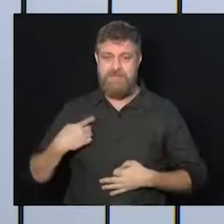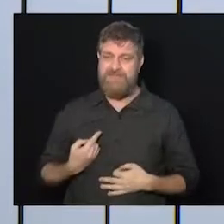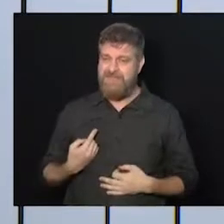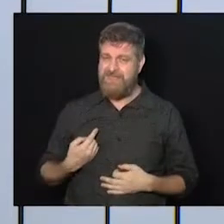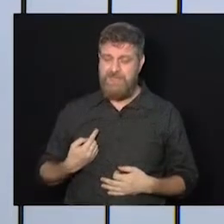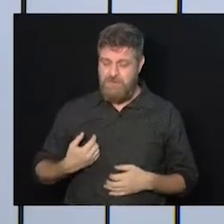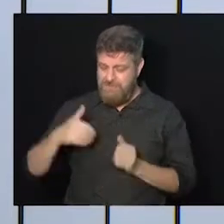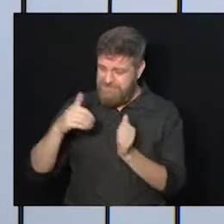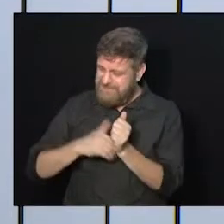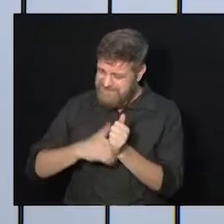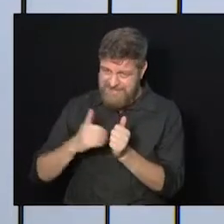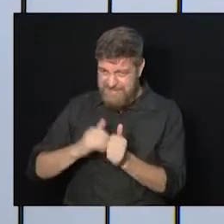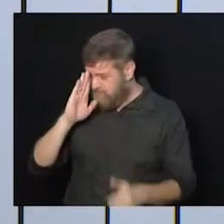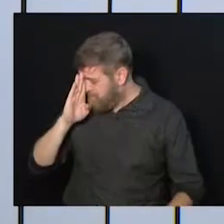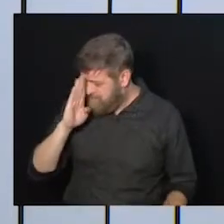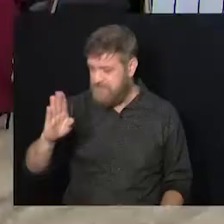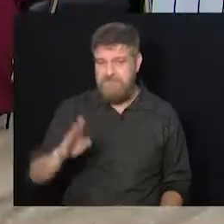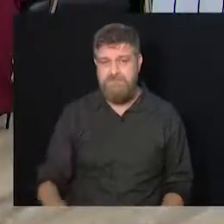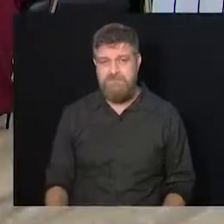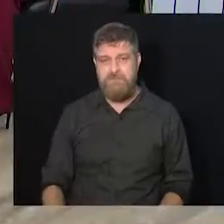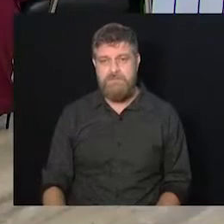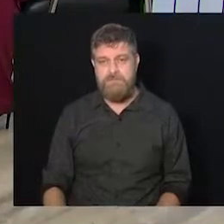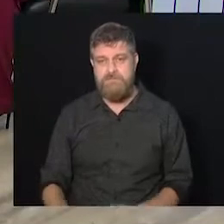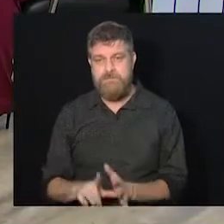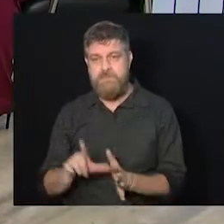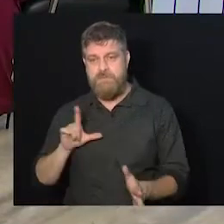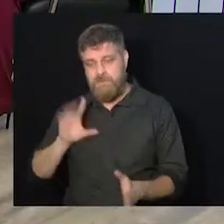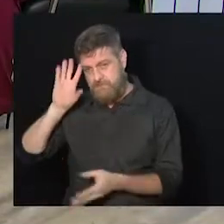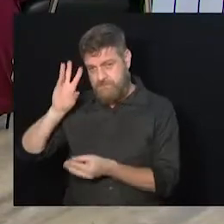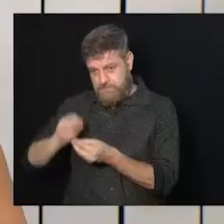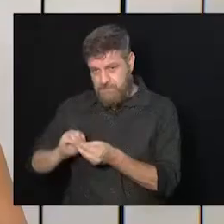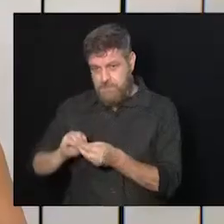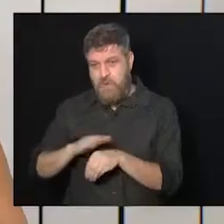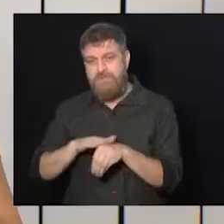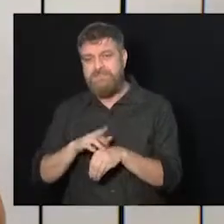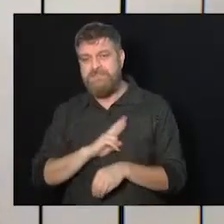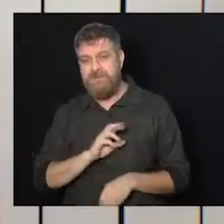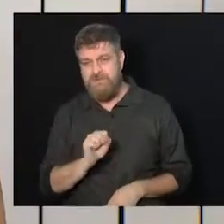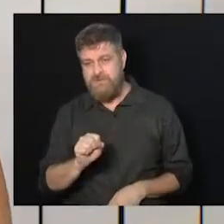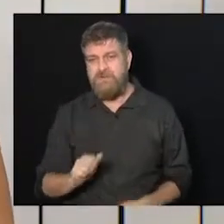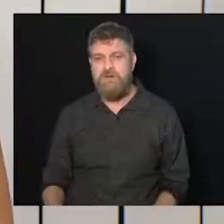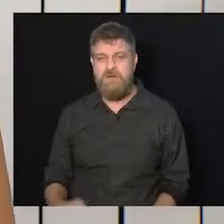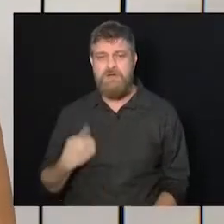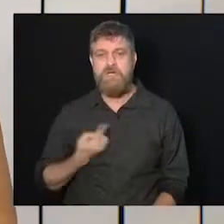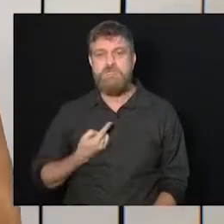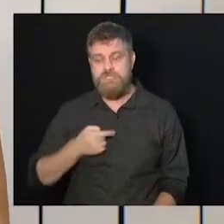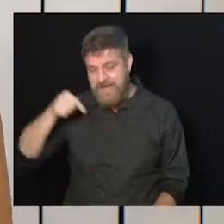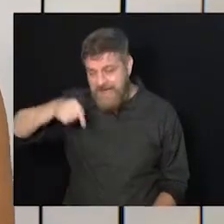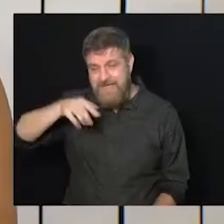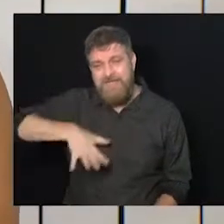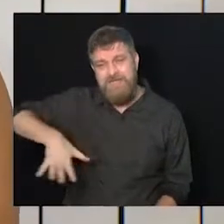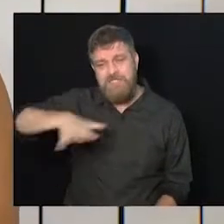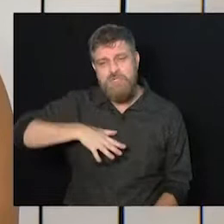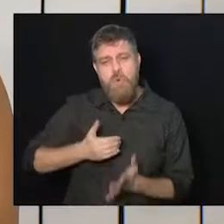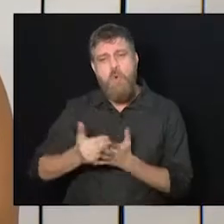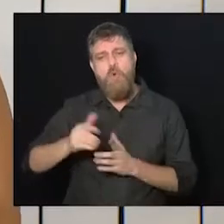grande segredo, né? Tá. Mas agora, antes até de falar sobre isso com o vereador, a gente vai puxar um pouquinho para nós. Lá no